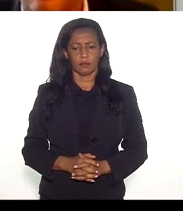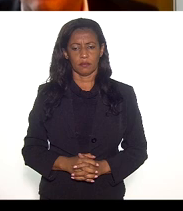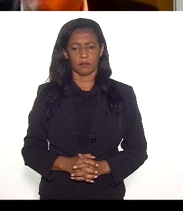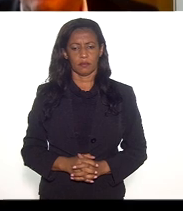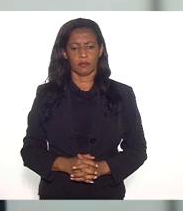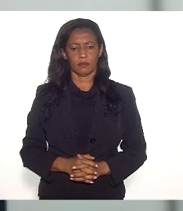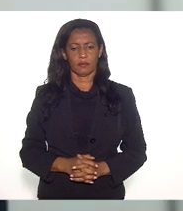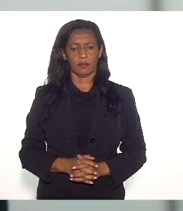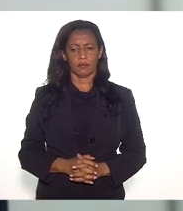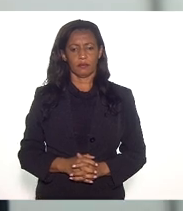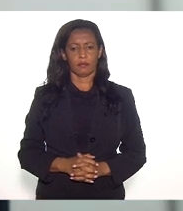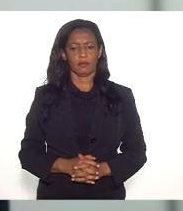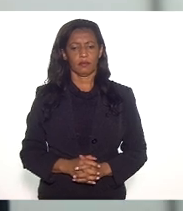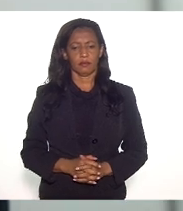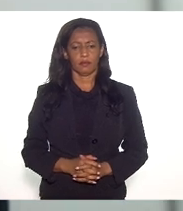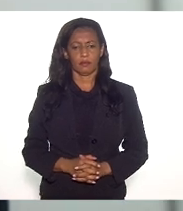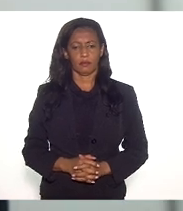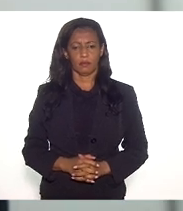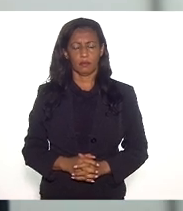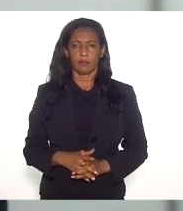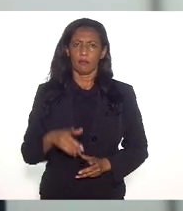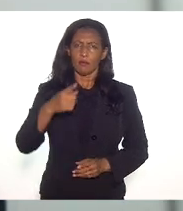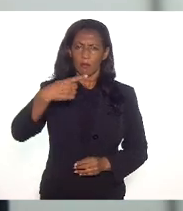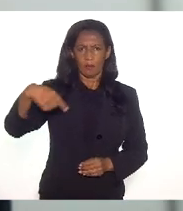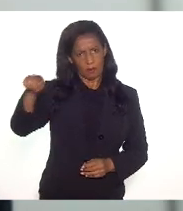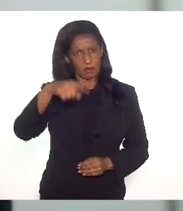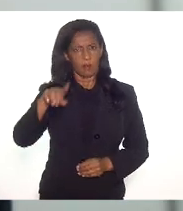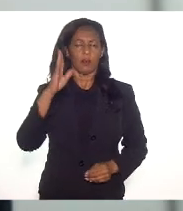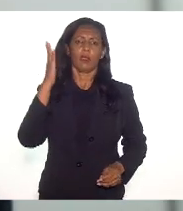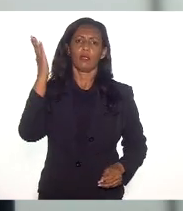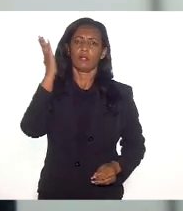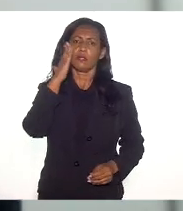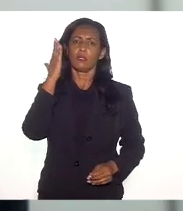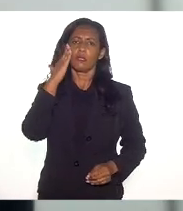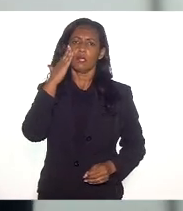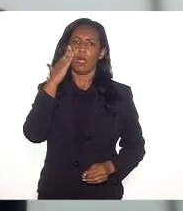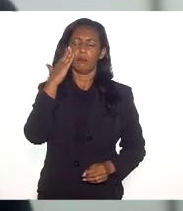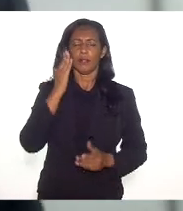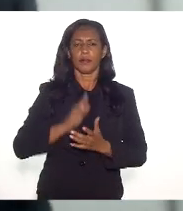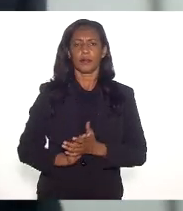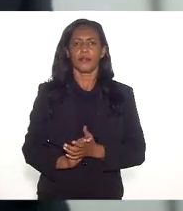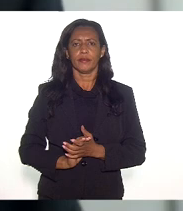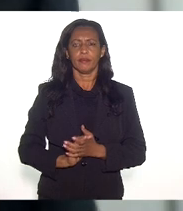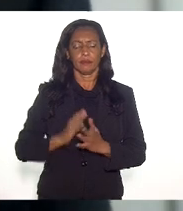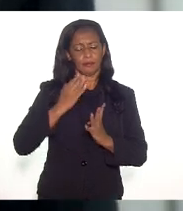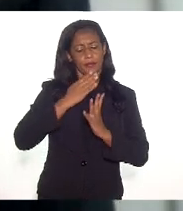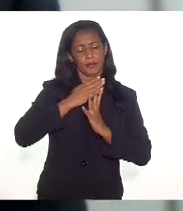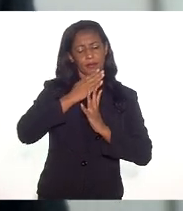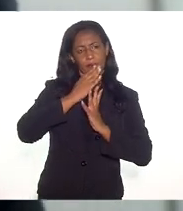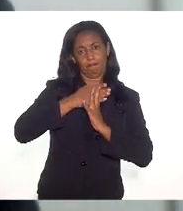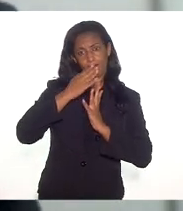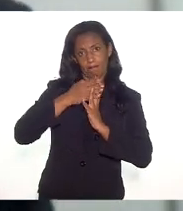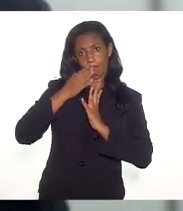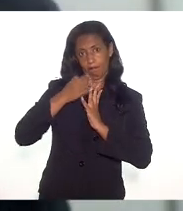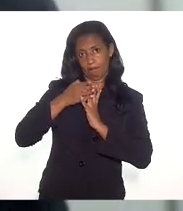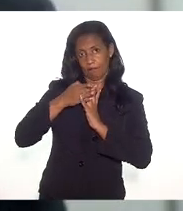continuando. Os senhores sabem que parcela significativa dos royalties,